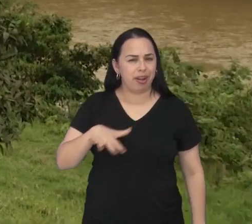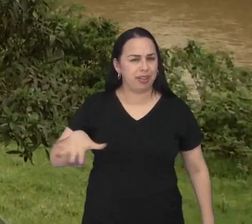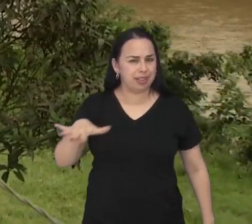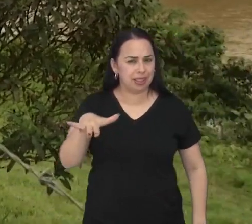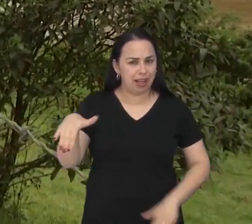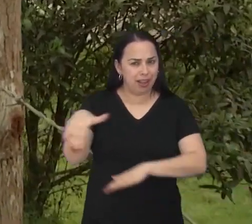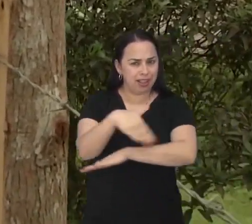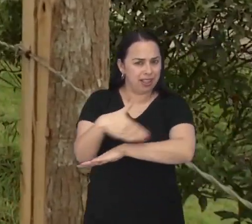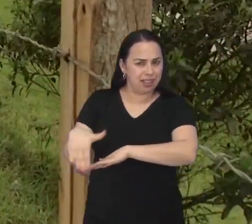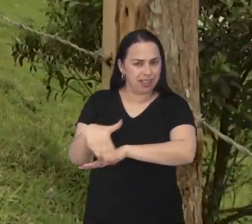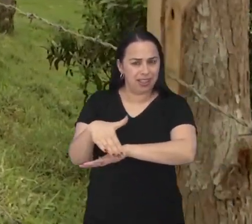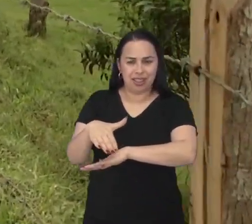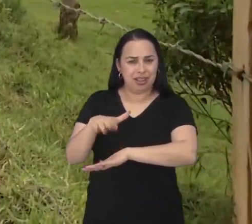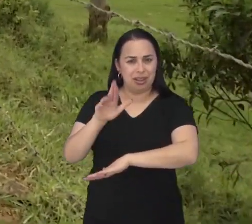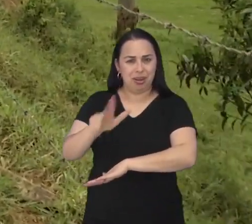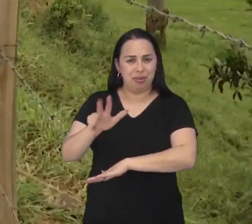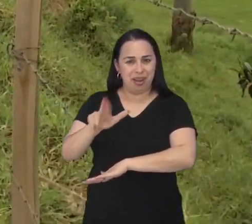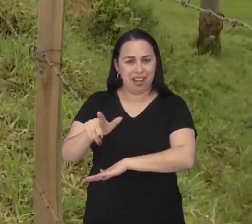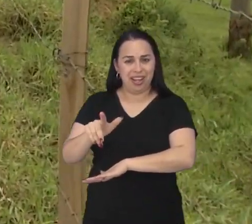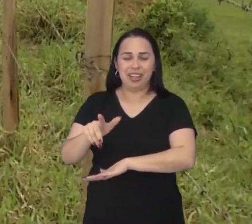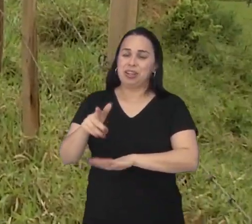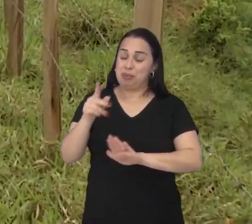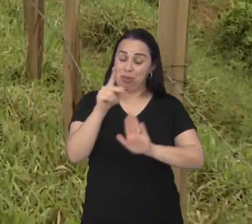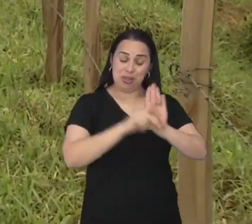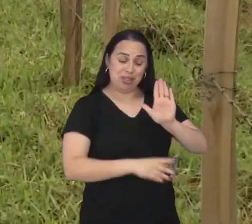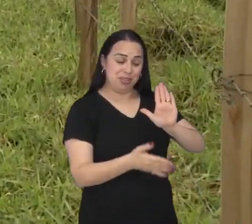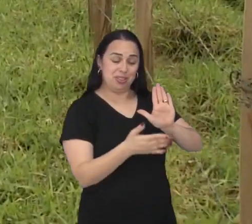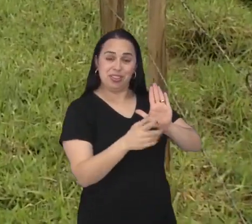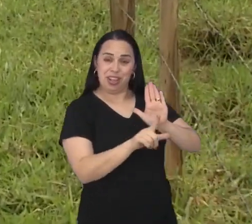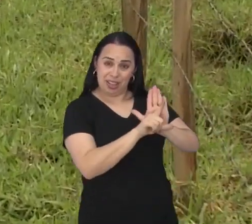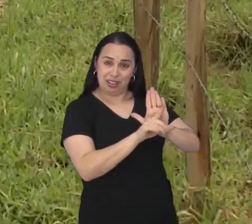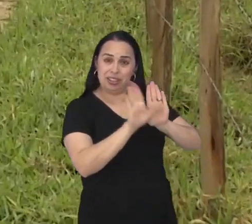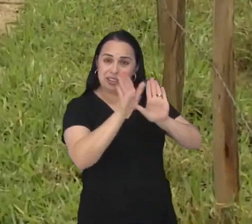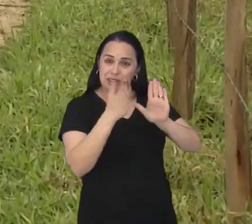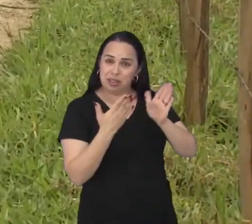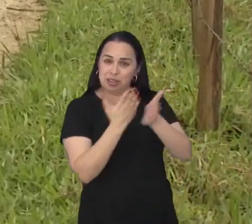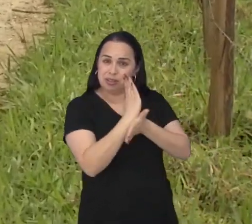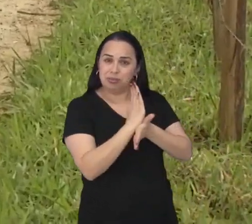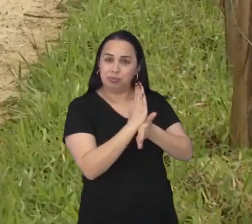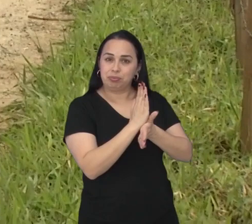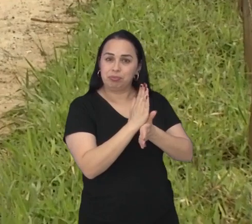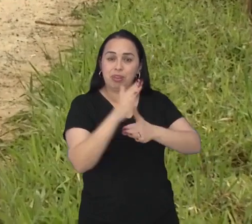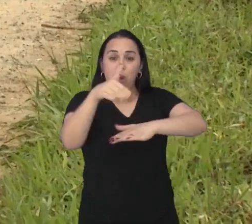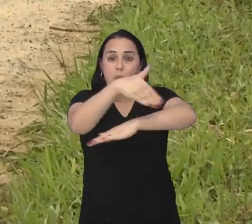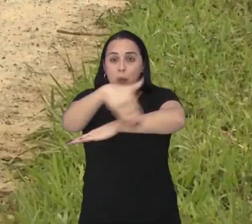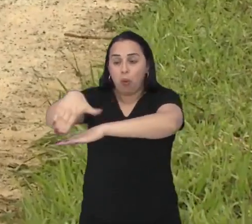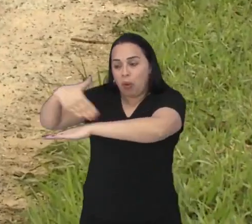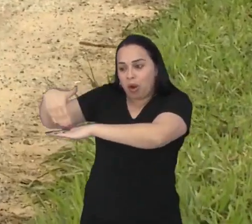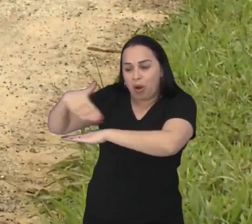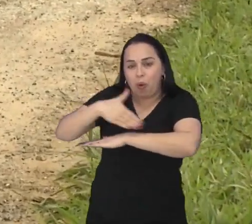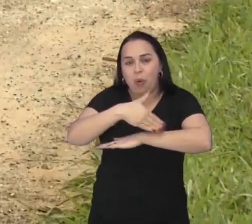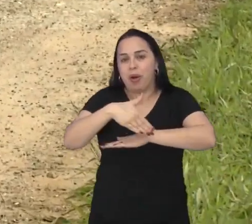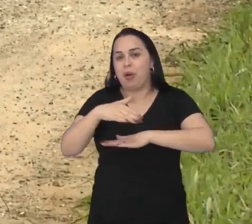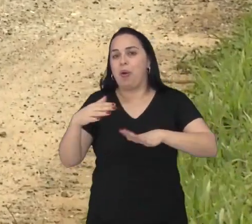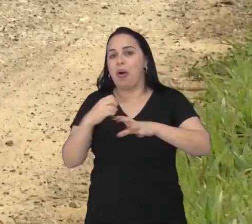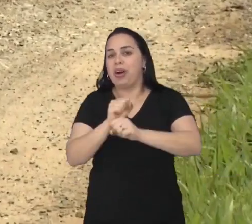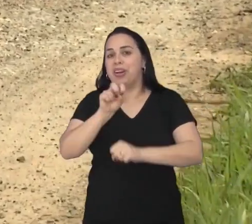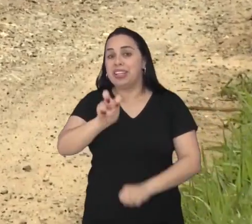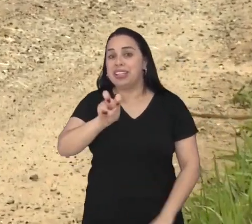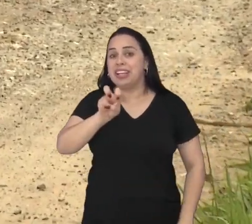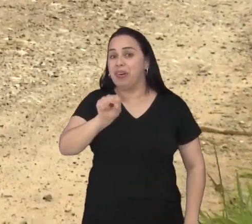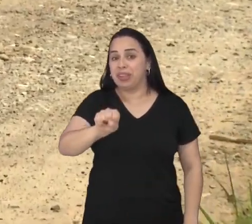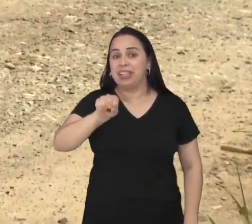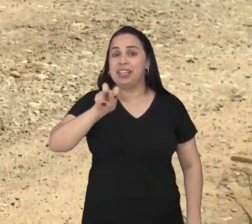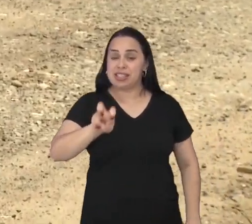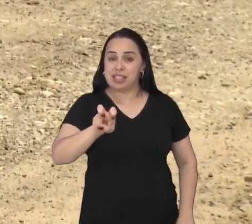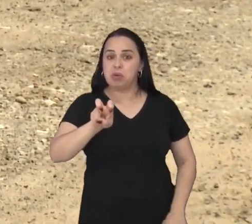do Jaguari que faz parte dessa lista. Com o projeto de lei aprovado pela Câmara, 85 vias municipais foram